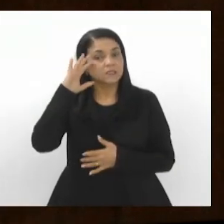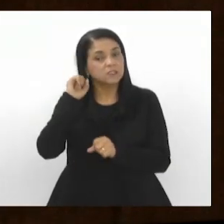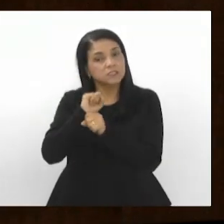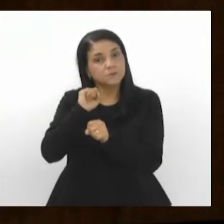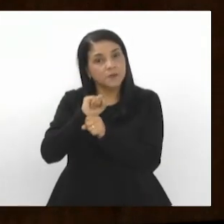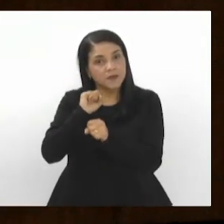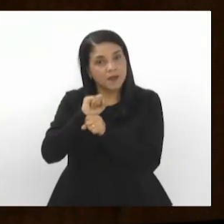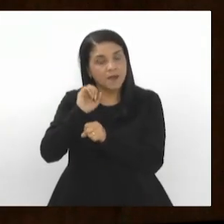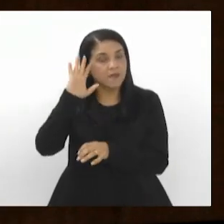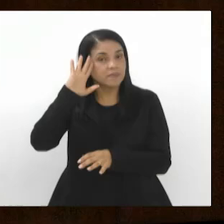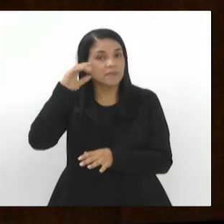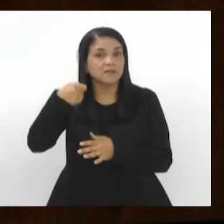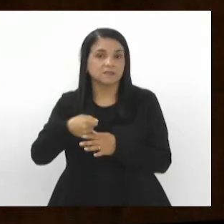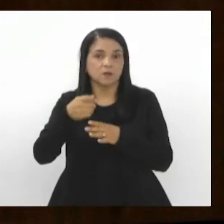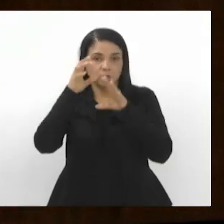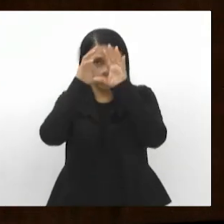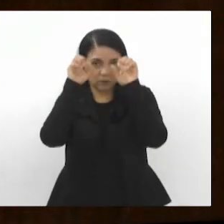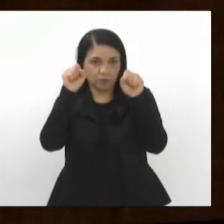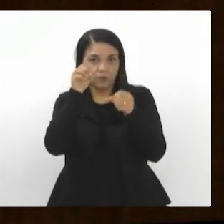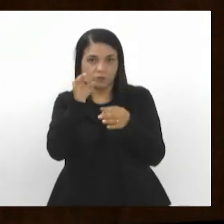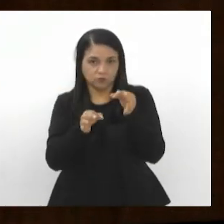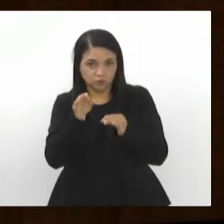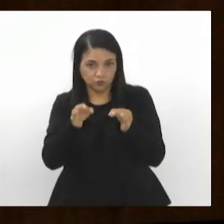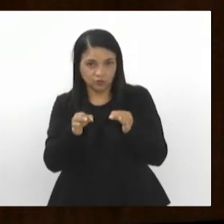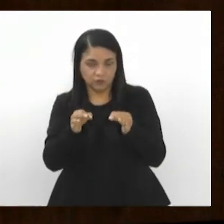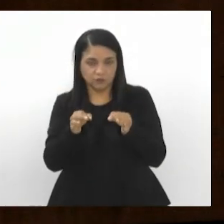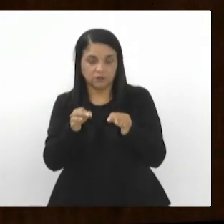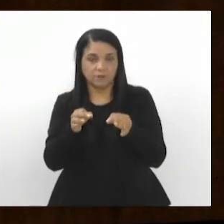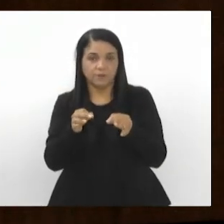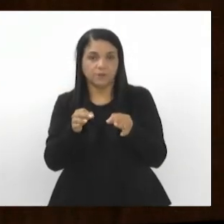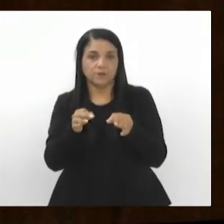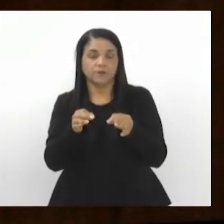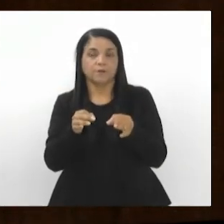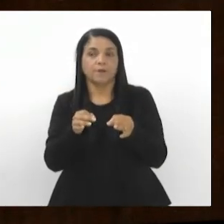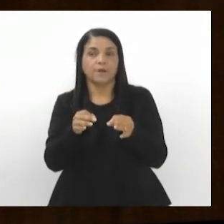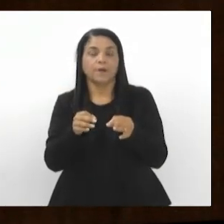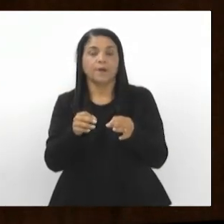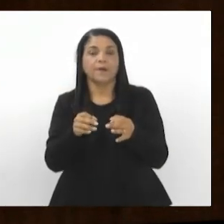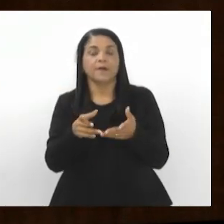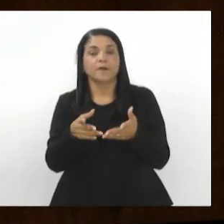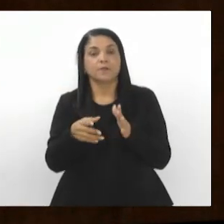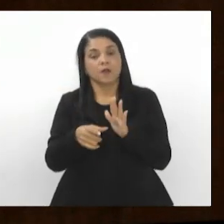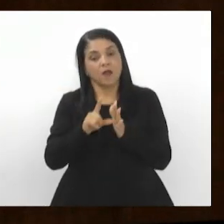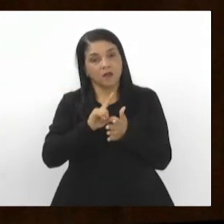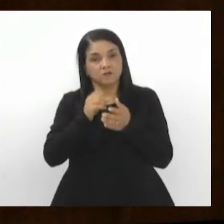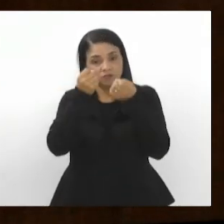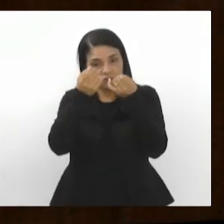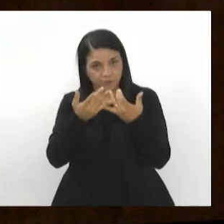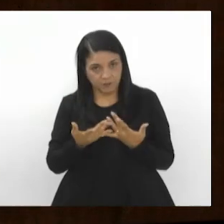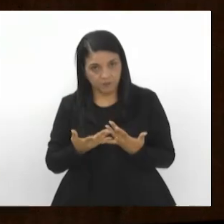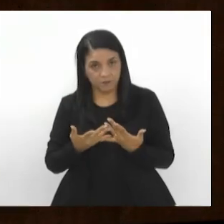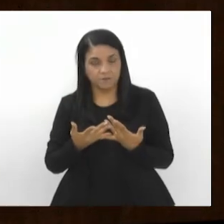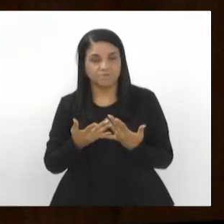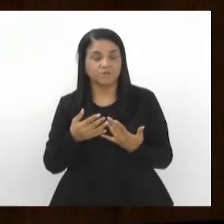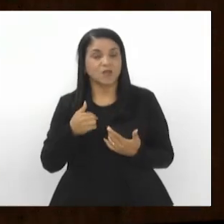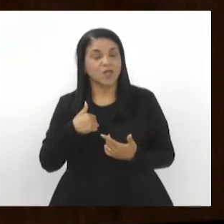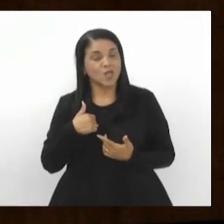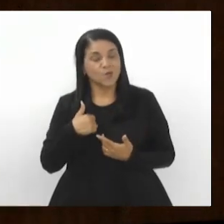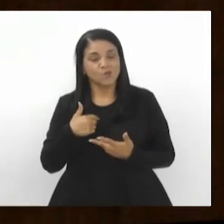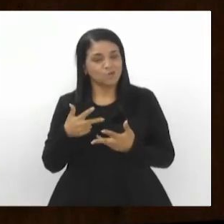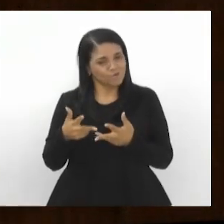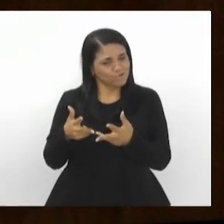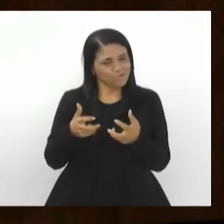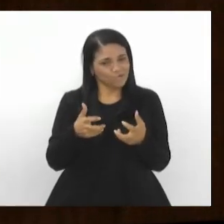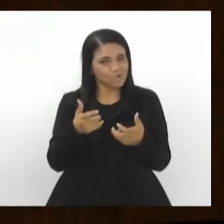Justiça, por tudo isso aqui que está colocado. E eu também não consigo